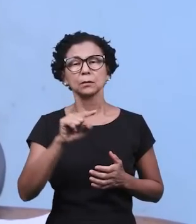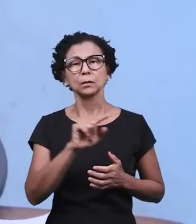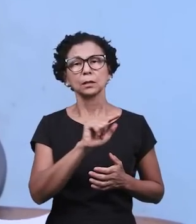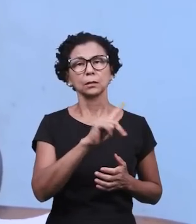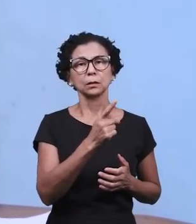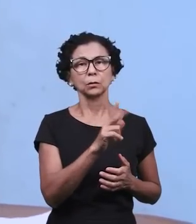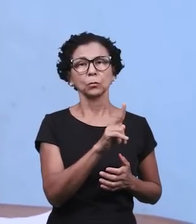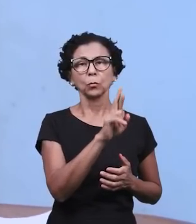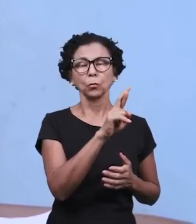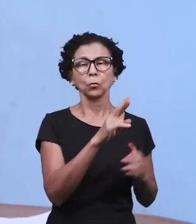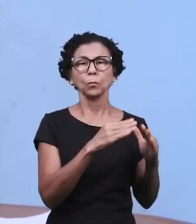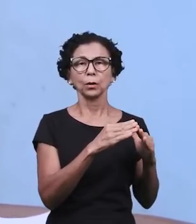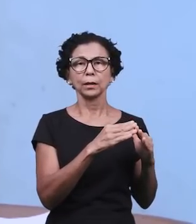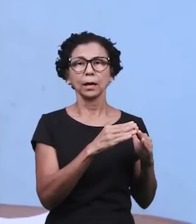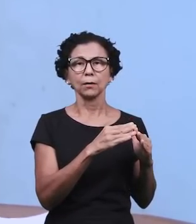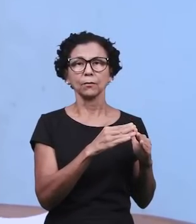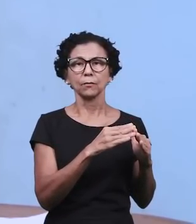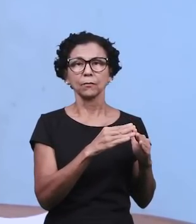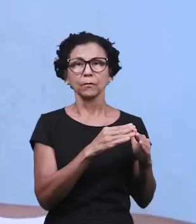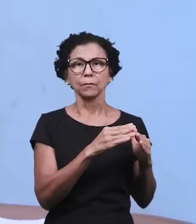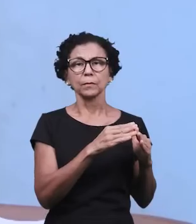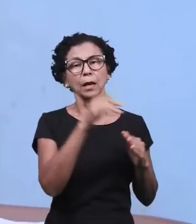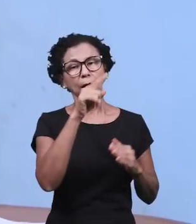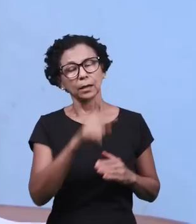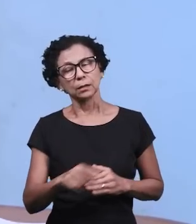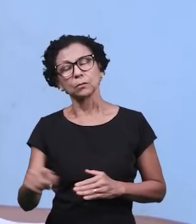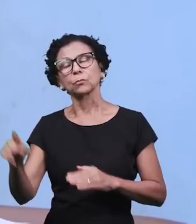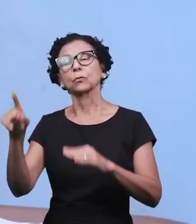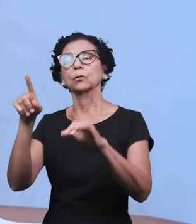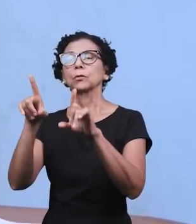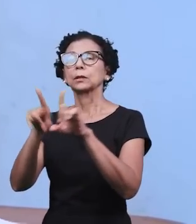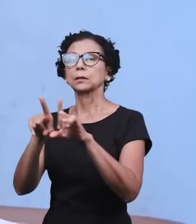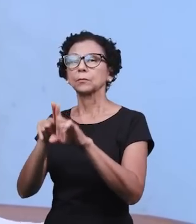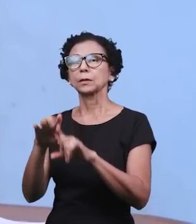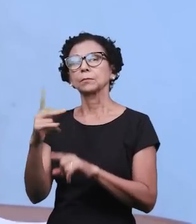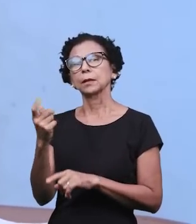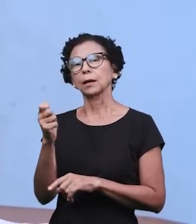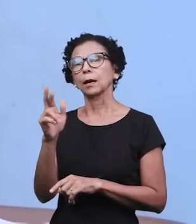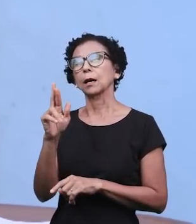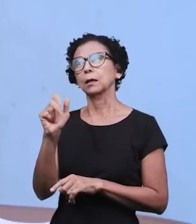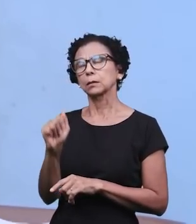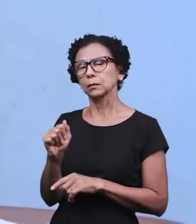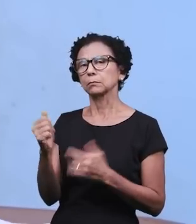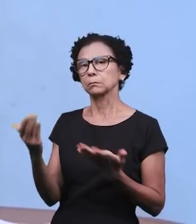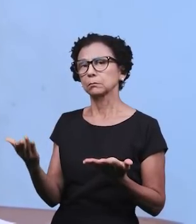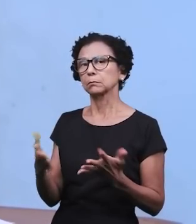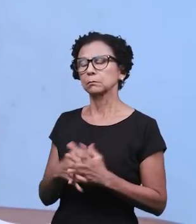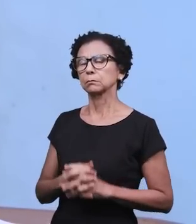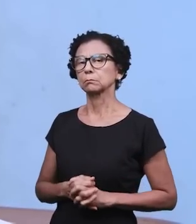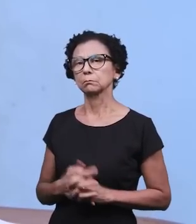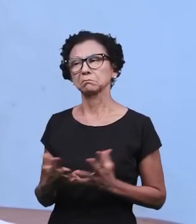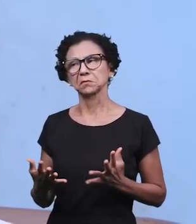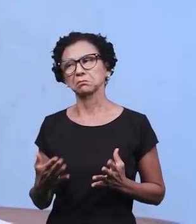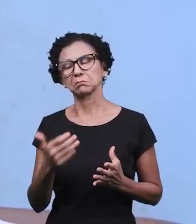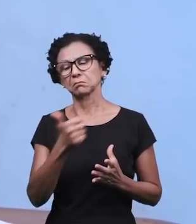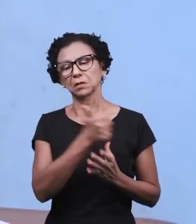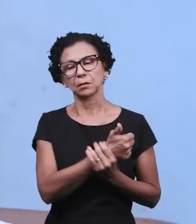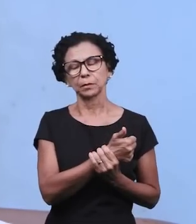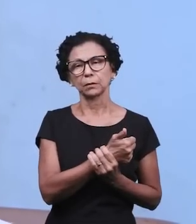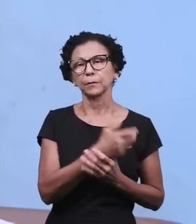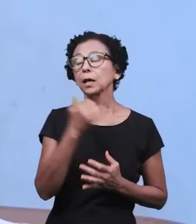Aqui eu estou procurando agora, aqui está. Terá viveu 205 anos. Então nós,